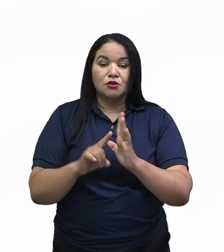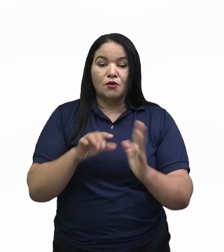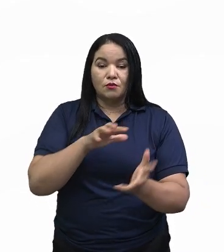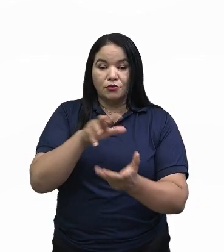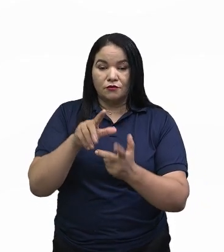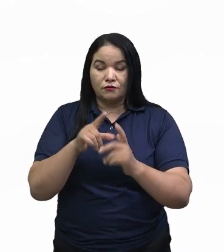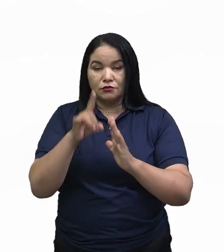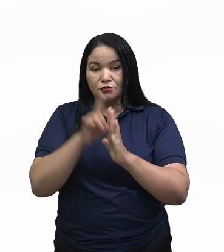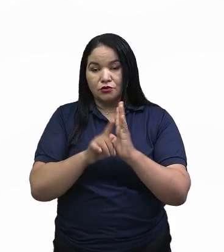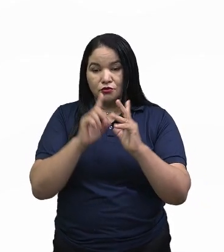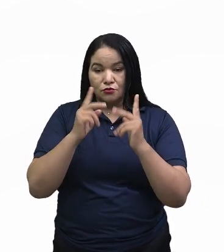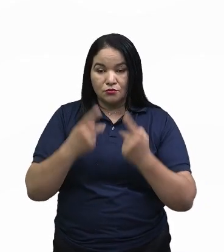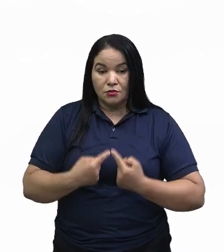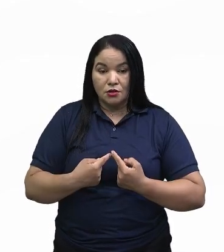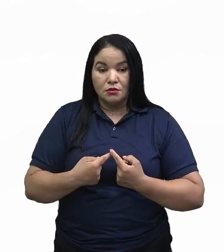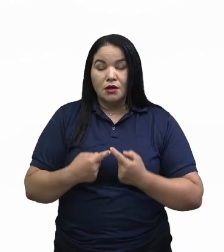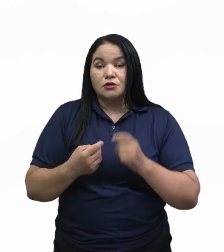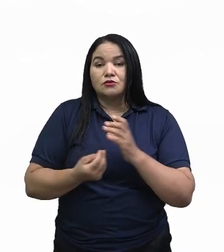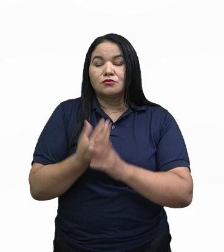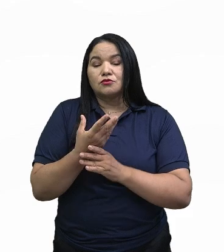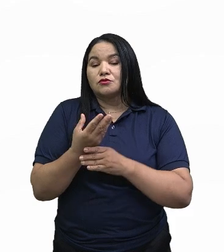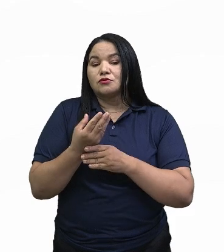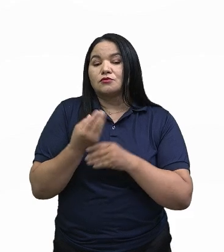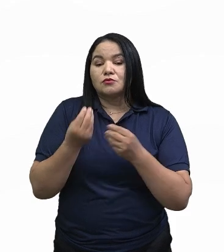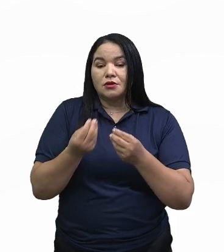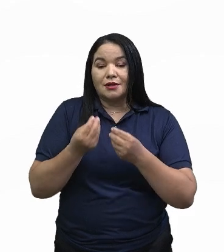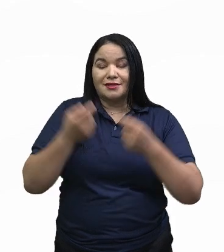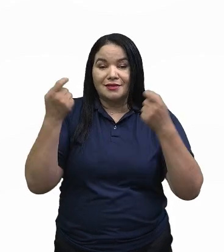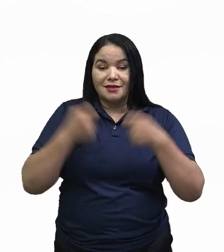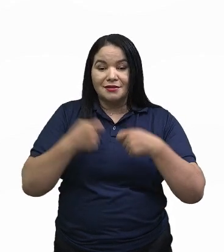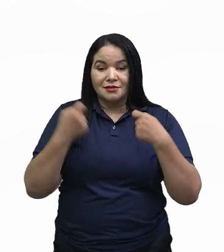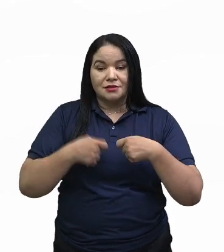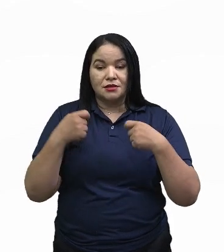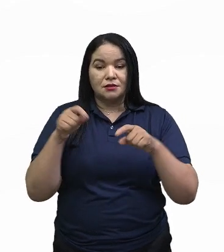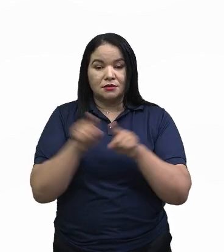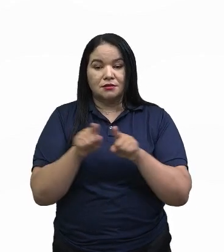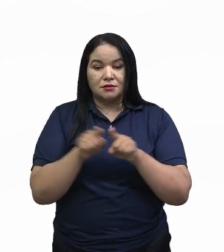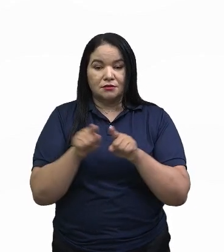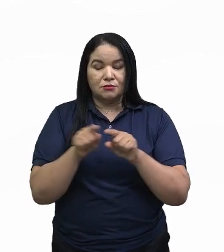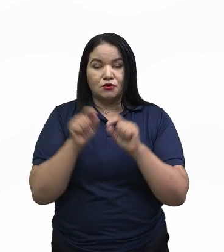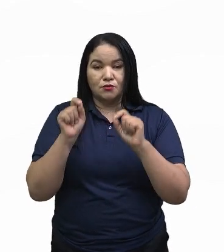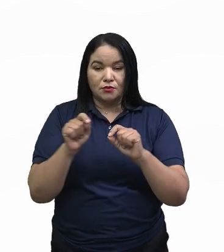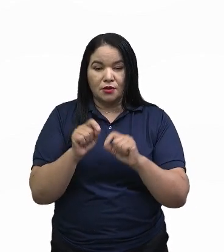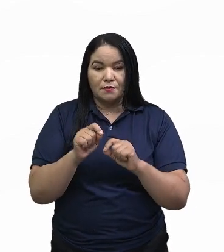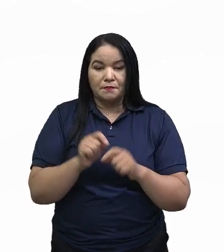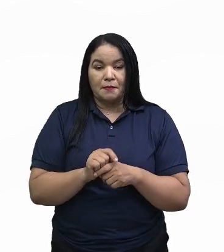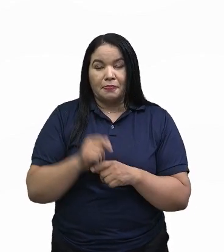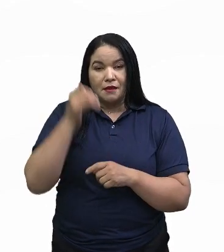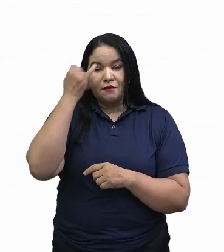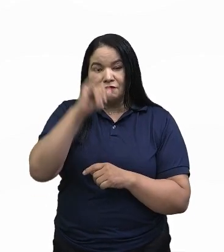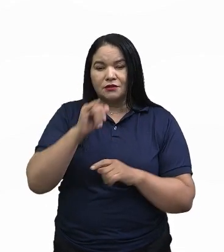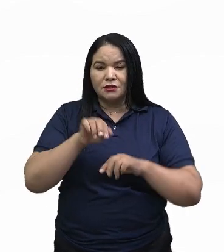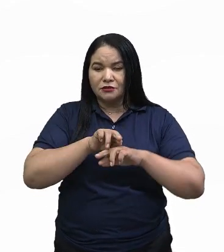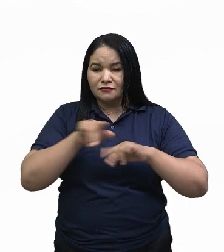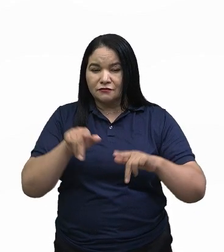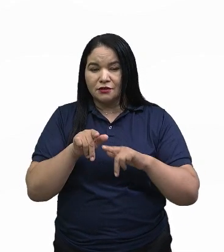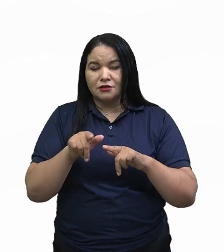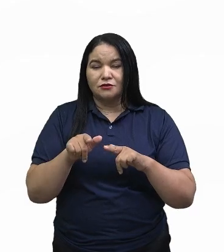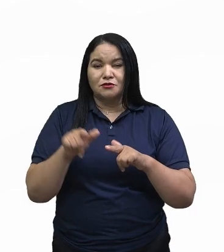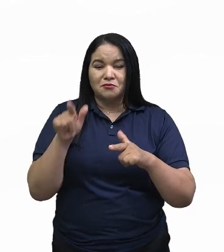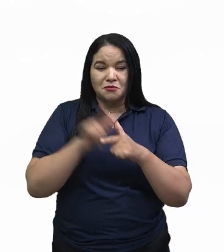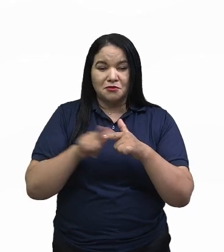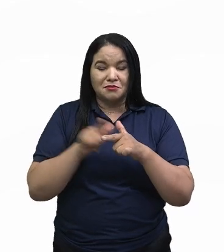da necessidade de evitar a repetição de atrocidades